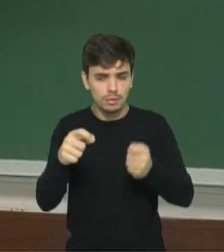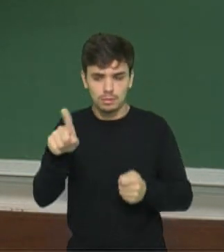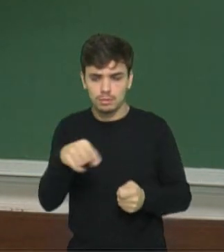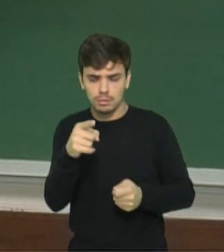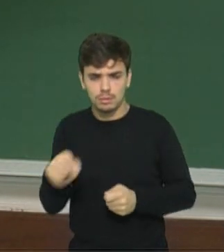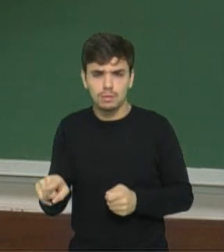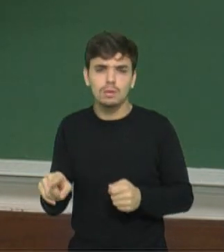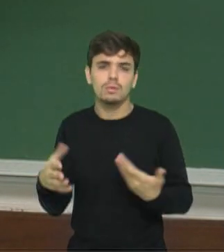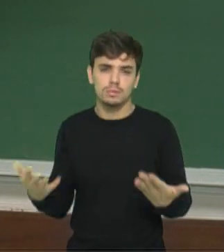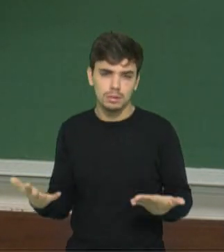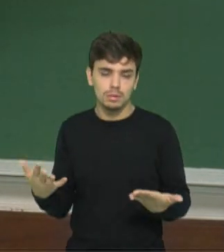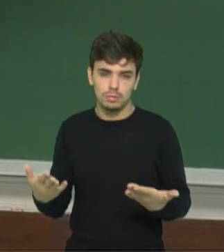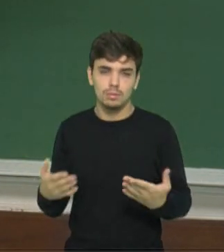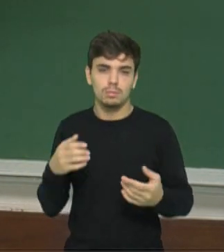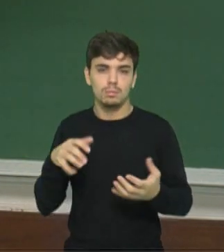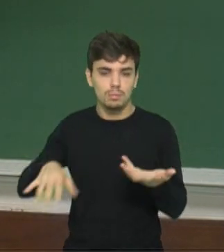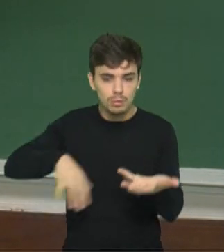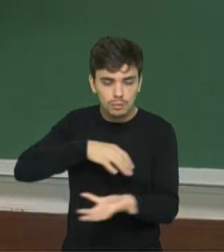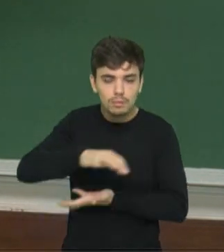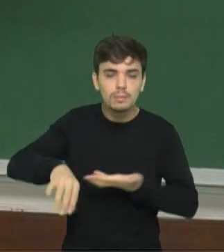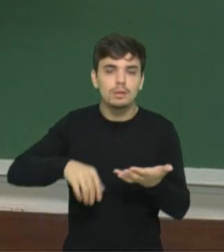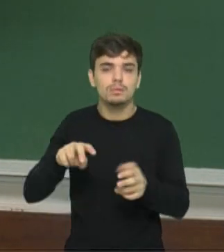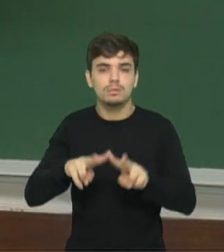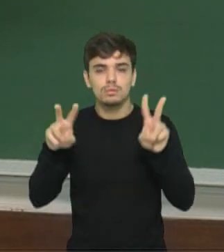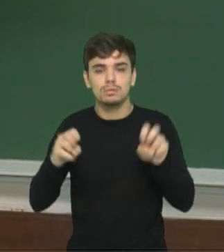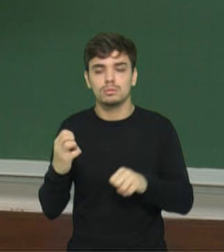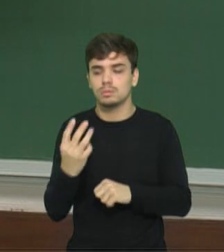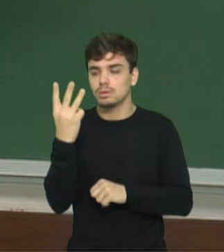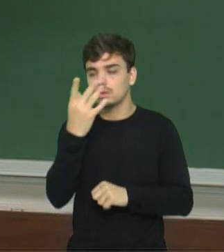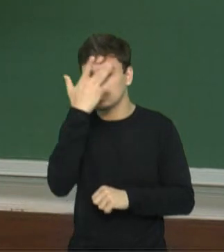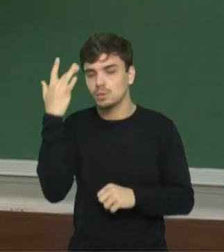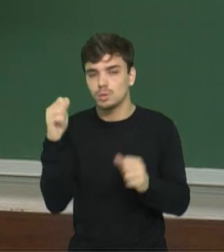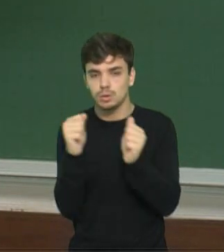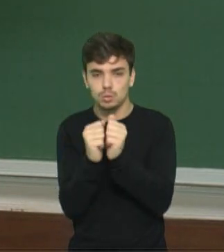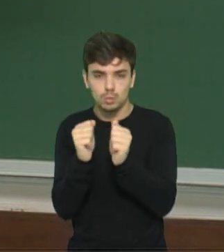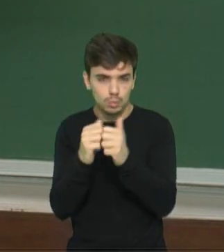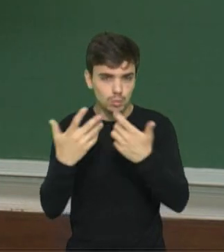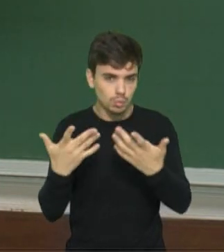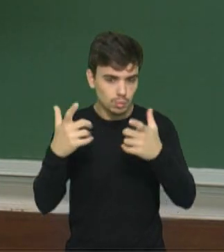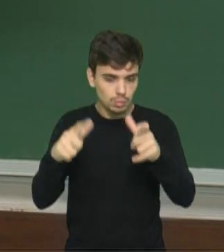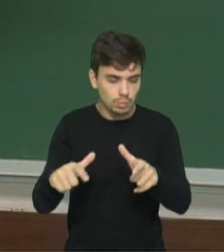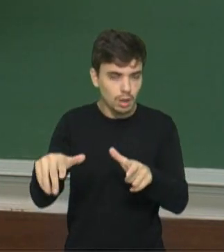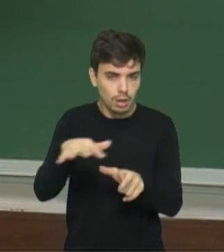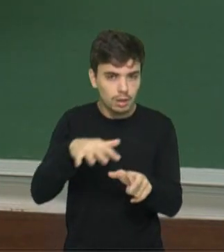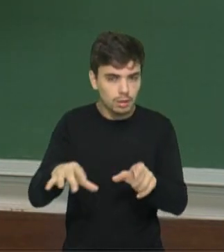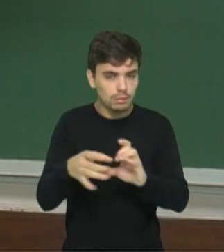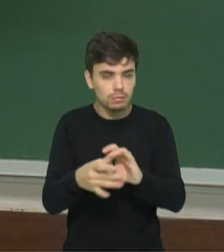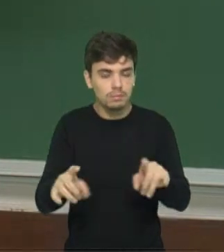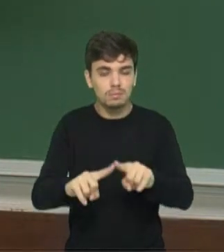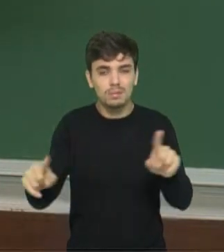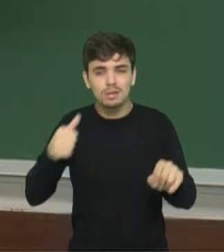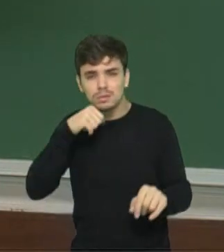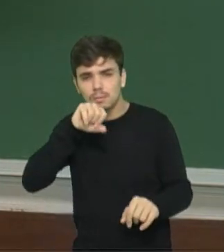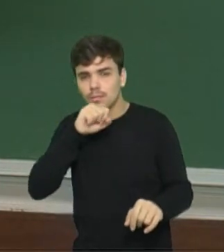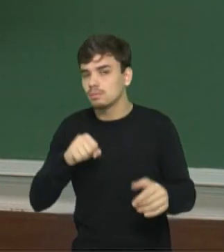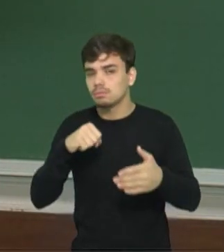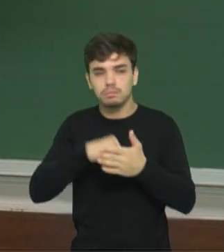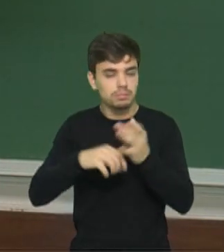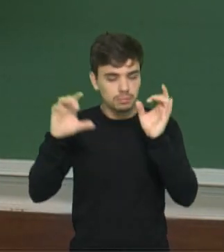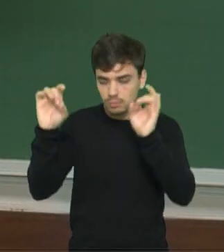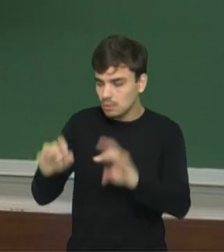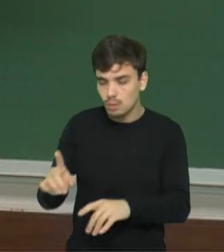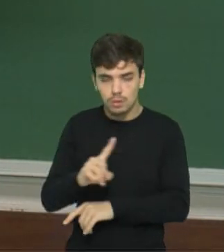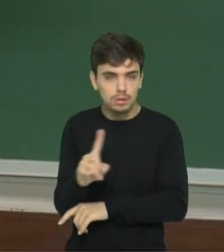a lei proibia essa reunião de mais de 3 pessoas em espaços públicos, né? Mas essas mães não desistiram